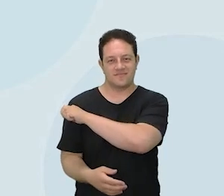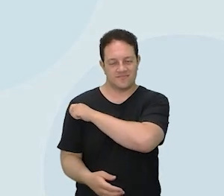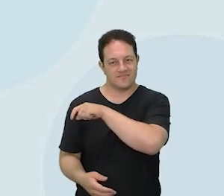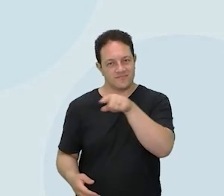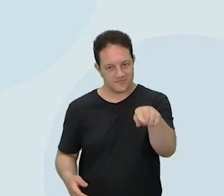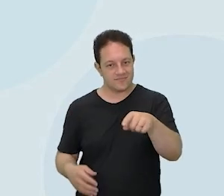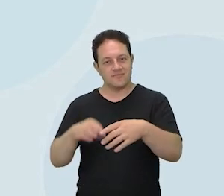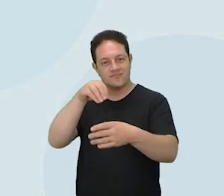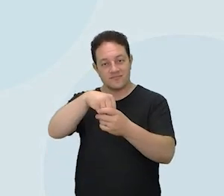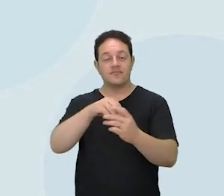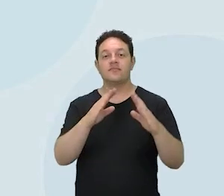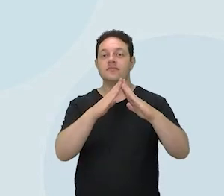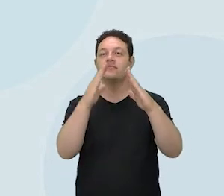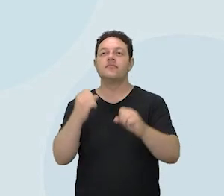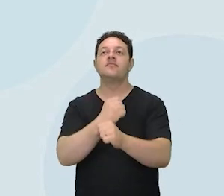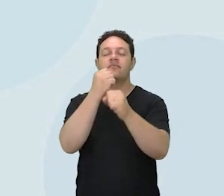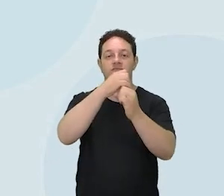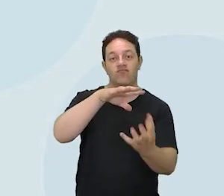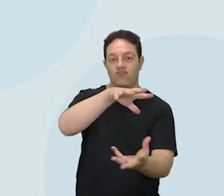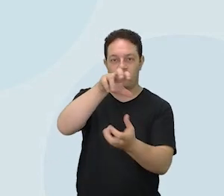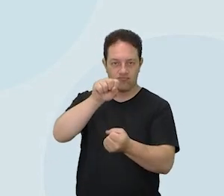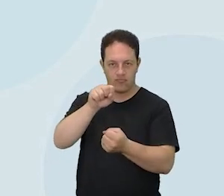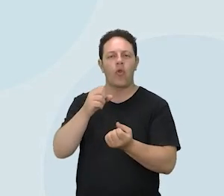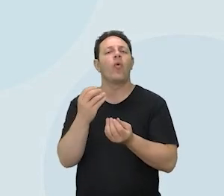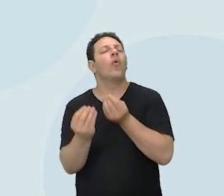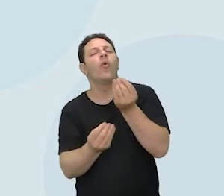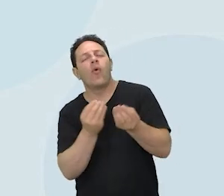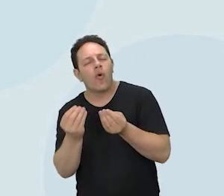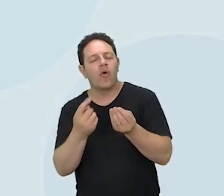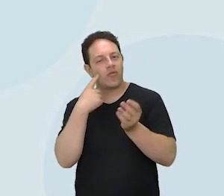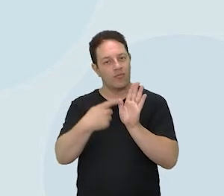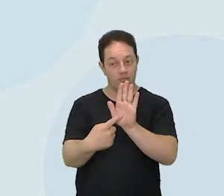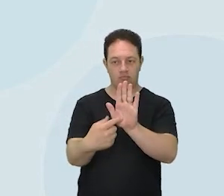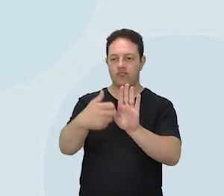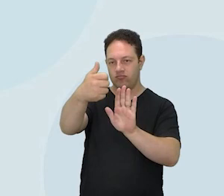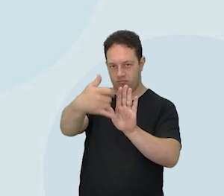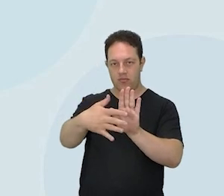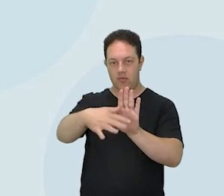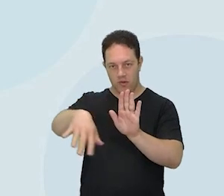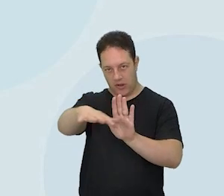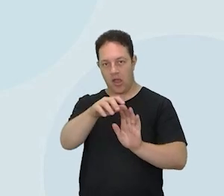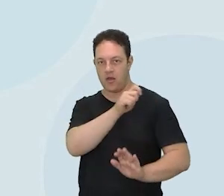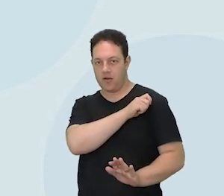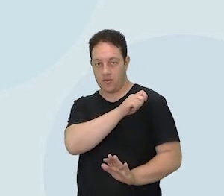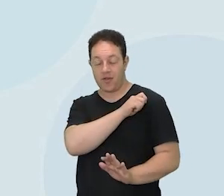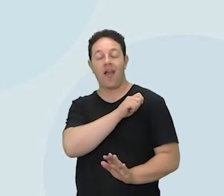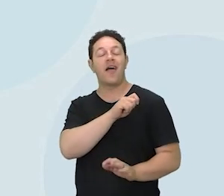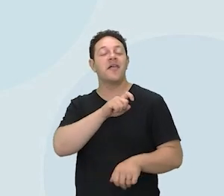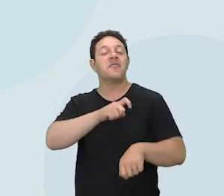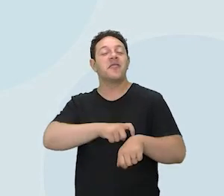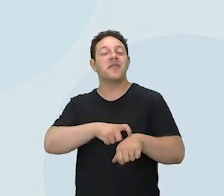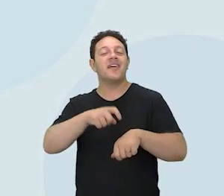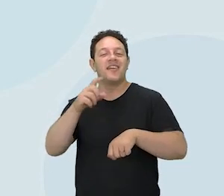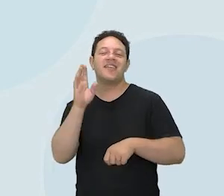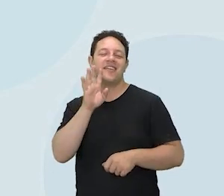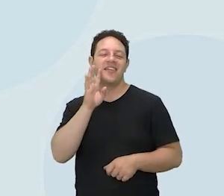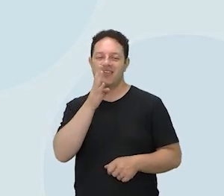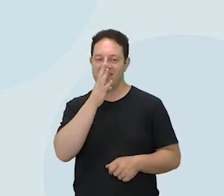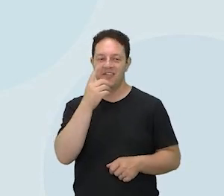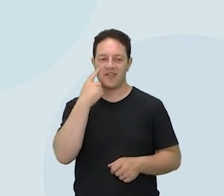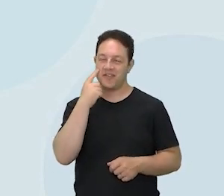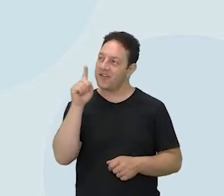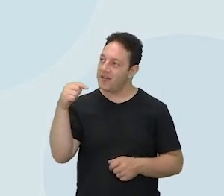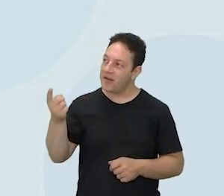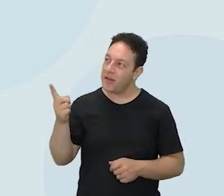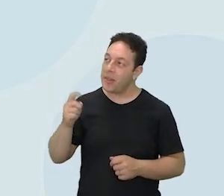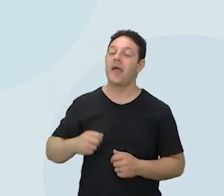da Casa Sustentável, de como seria E tem um momento muito bacana. Passa o slide, por